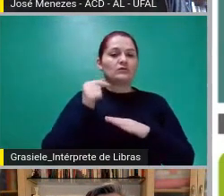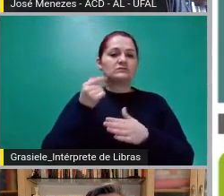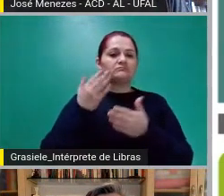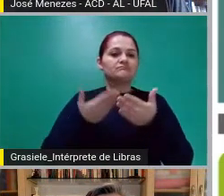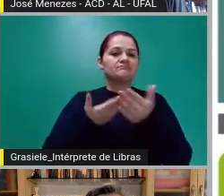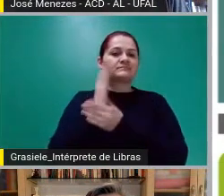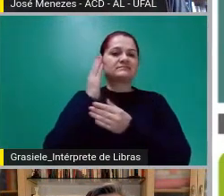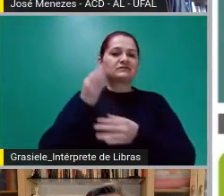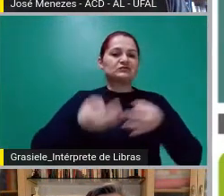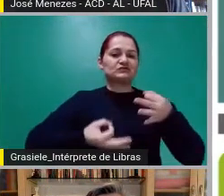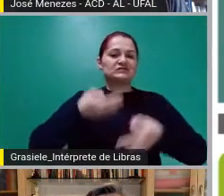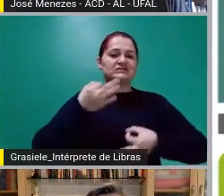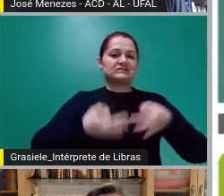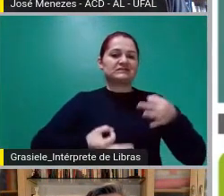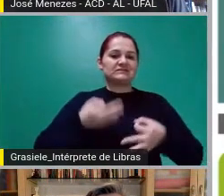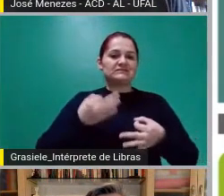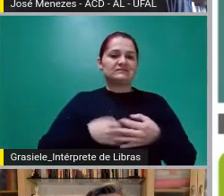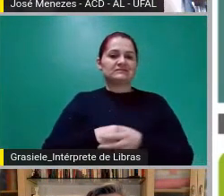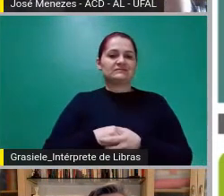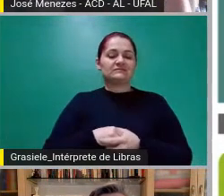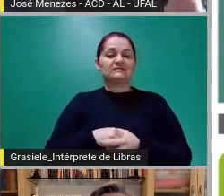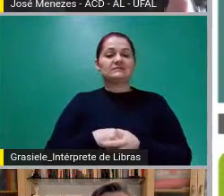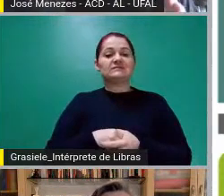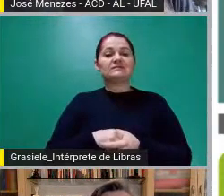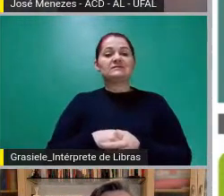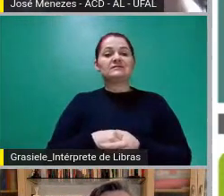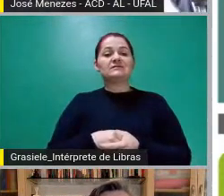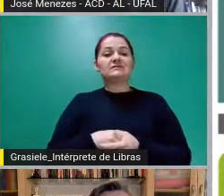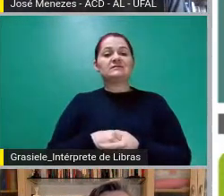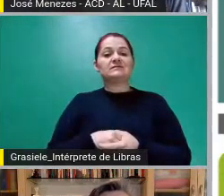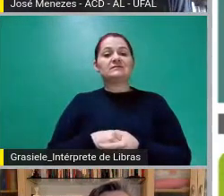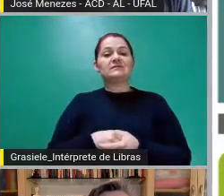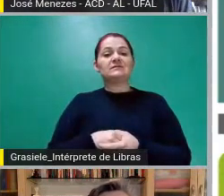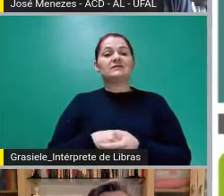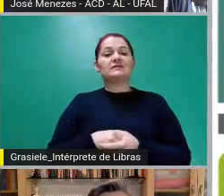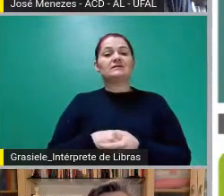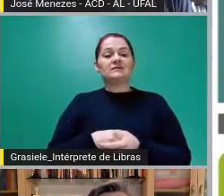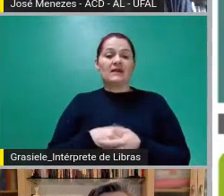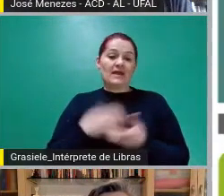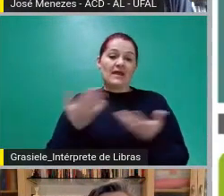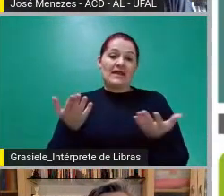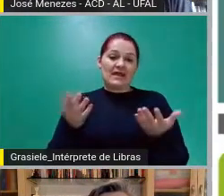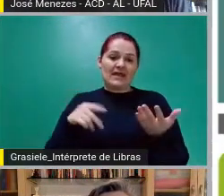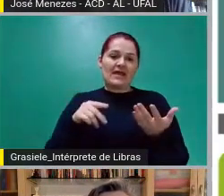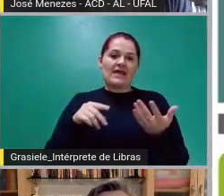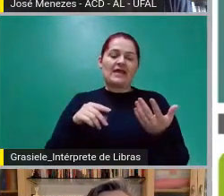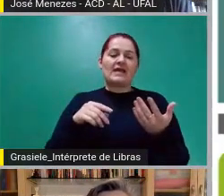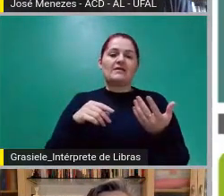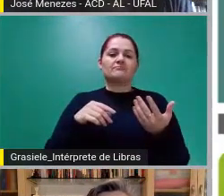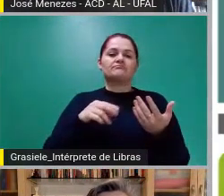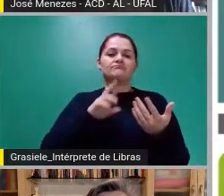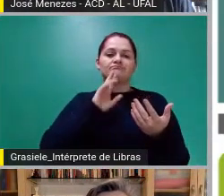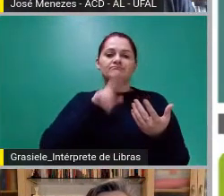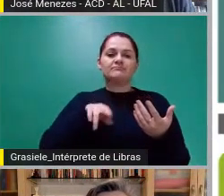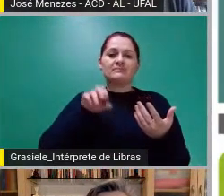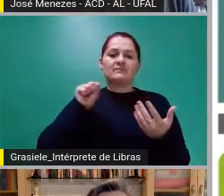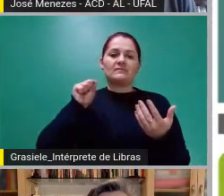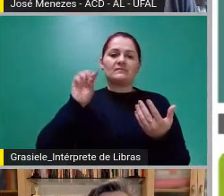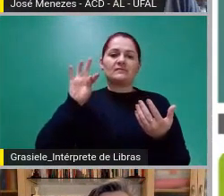súmula. Eita, esqueci o nome da súmula. Essa súmula do STF